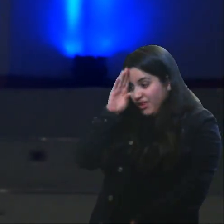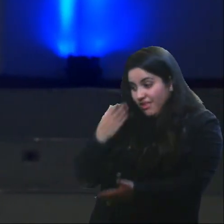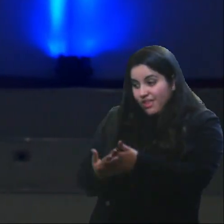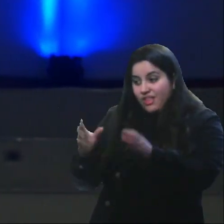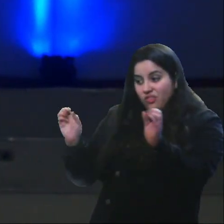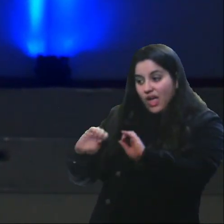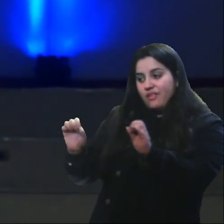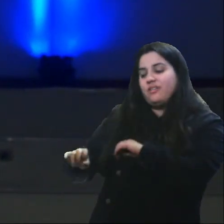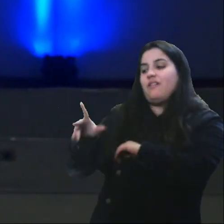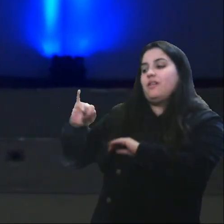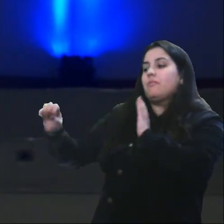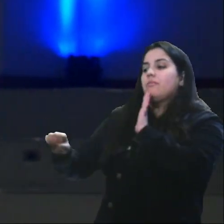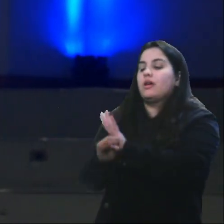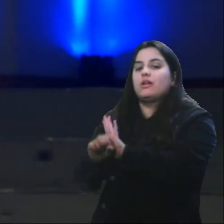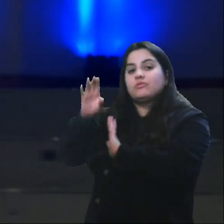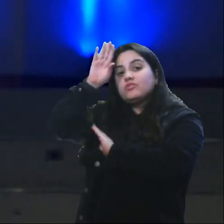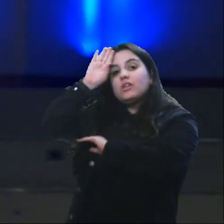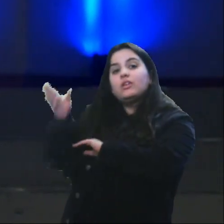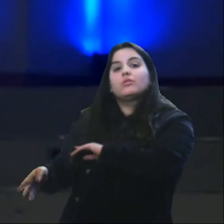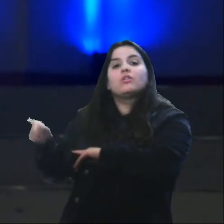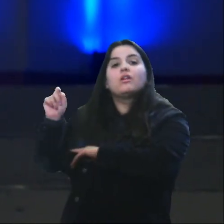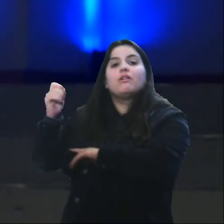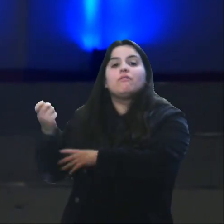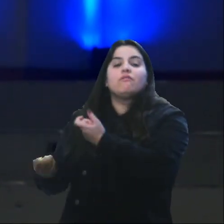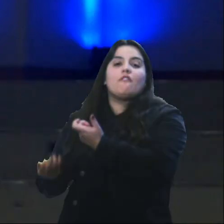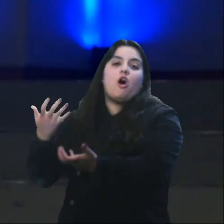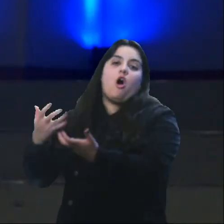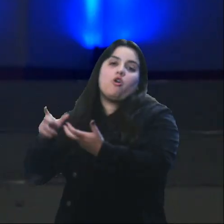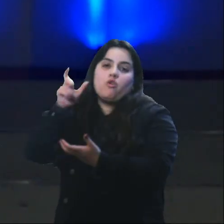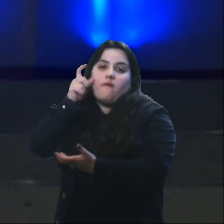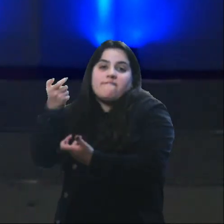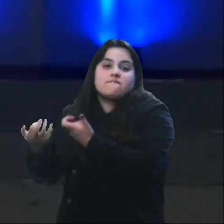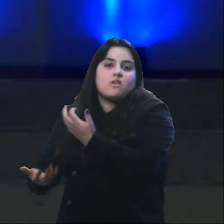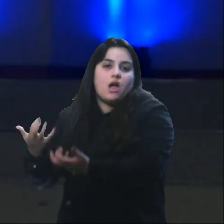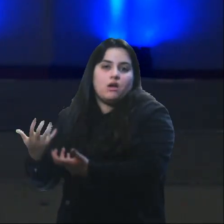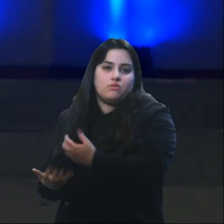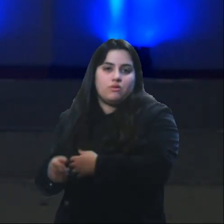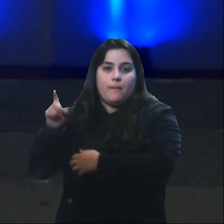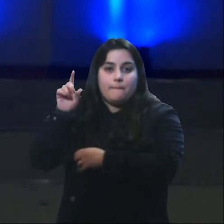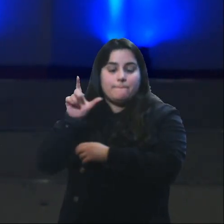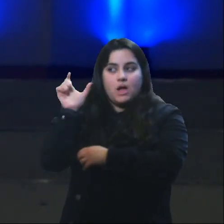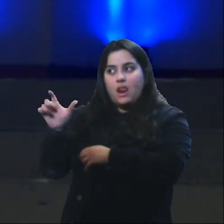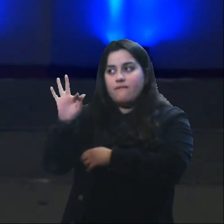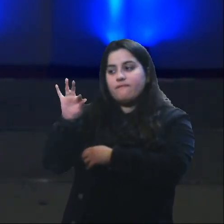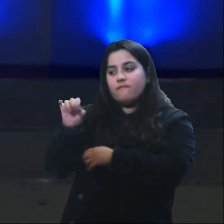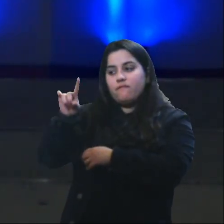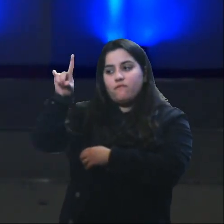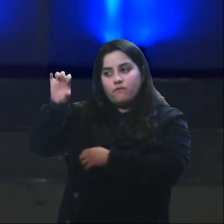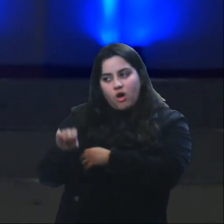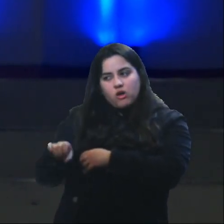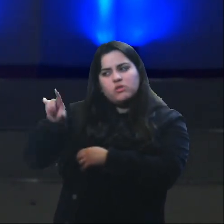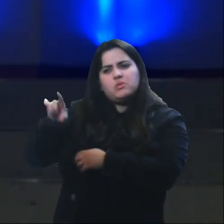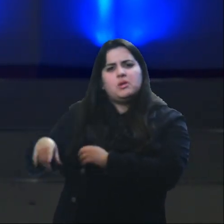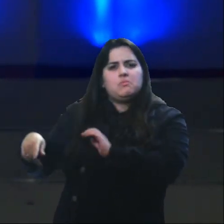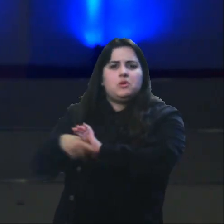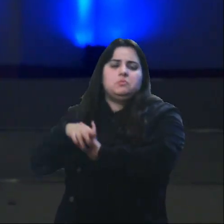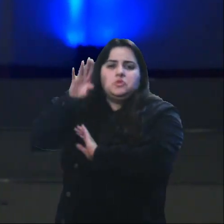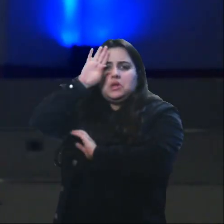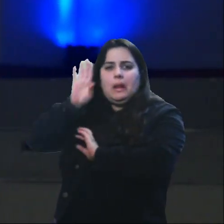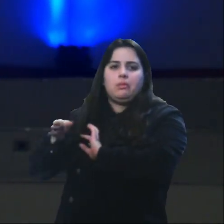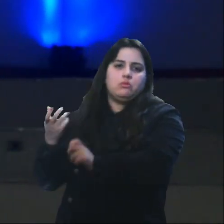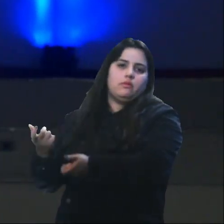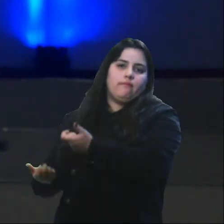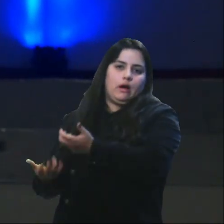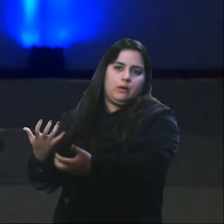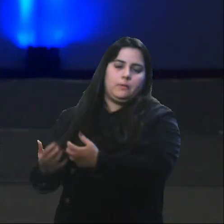fogo do inferno. Aqui a palavra fogo é sobre inferno e não sobre o fogo do Espírito. Porque antes